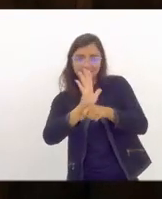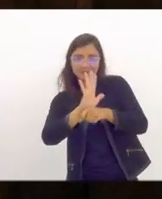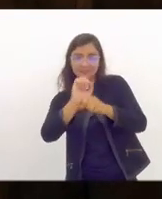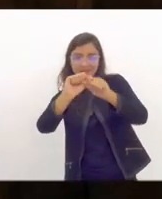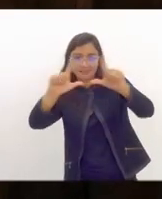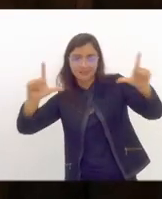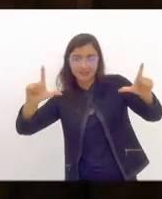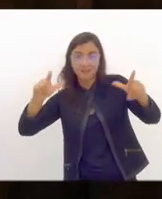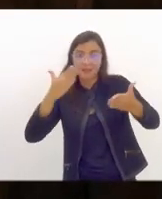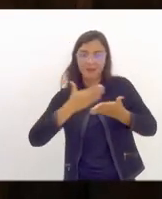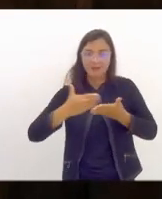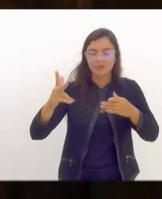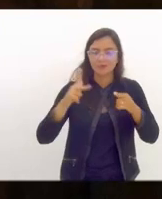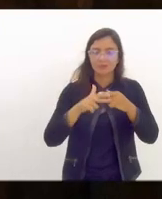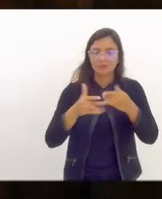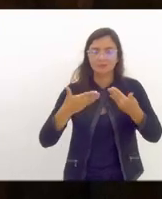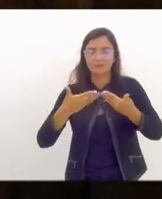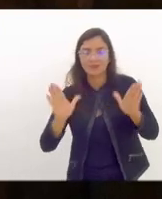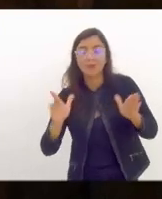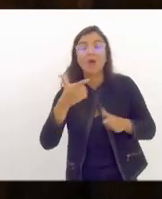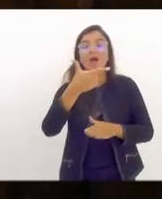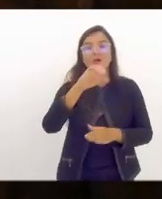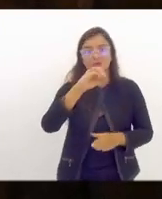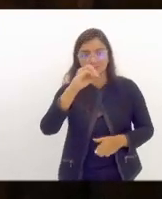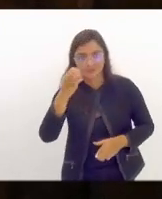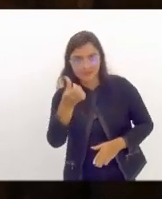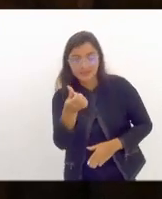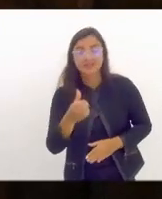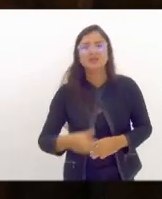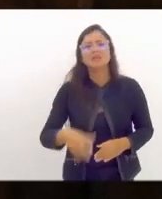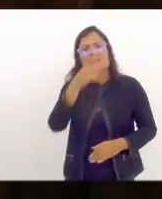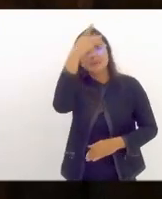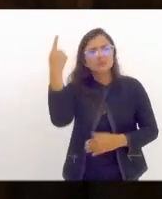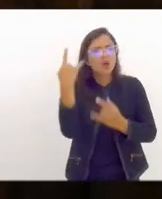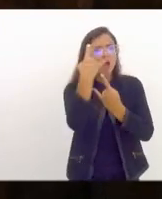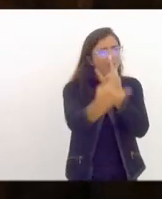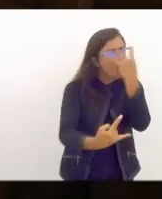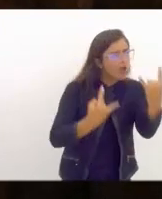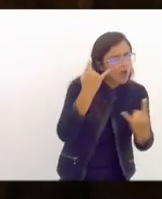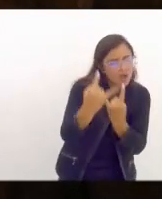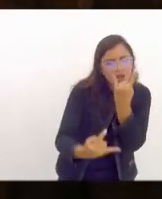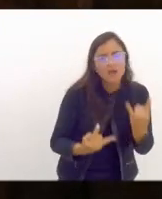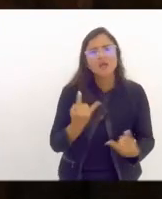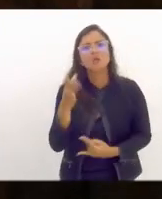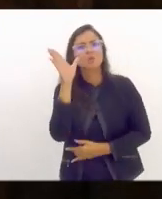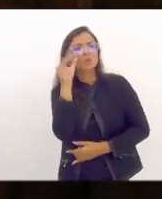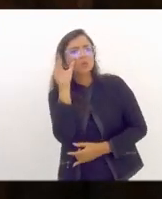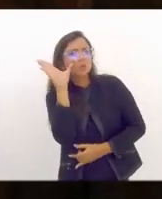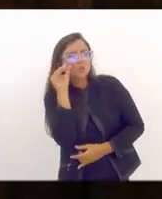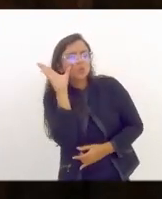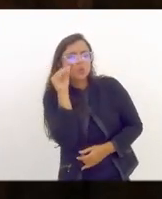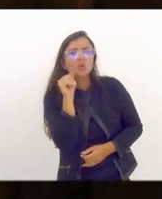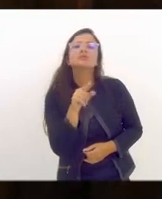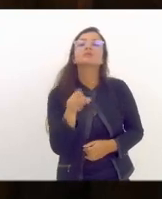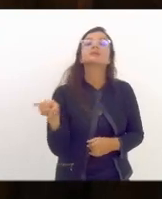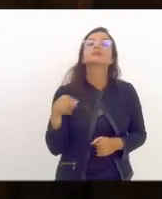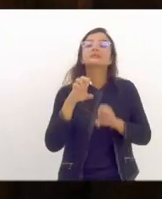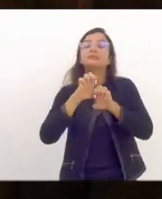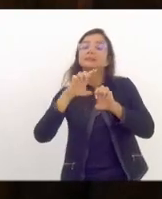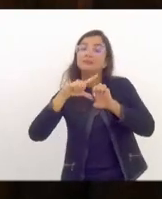a sua inauguração em 2006 atraiu a curiosidade de várias empresários do ramo da exibição de todo o Brasil